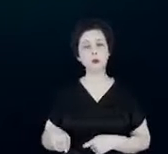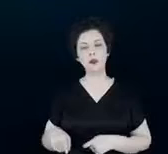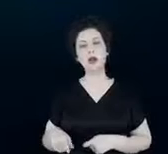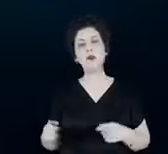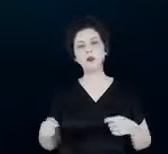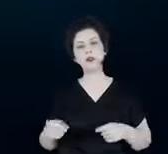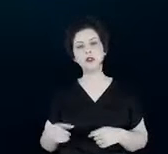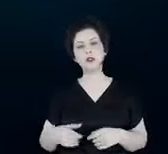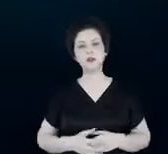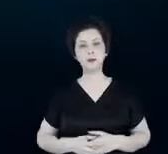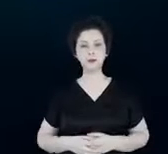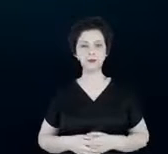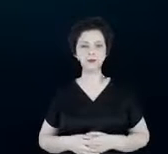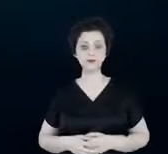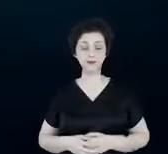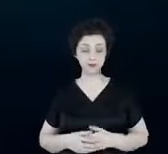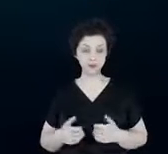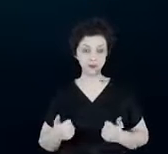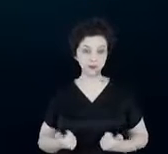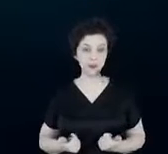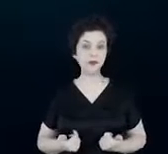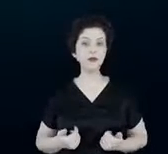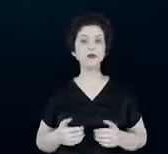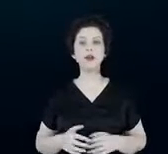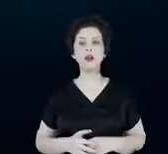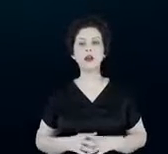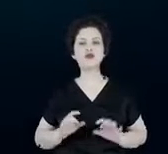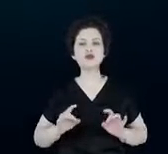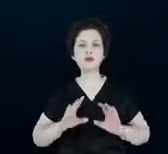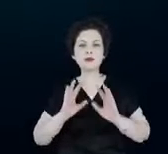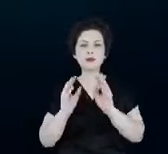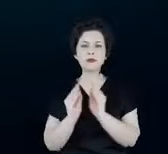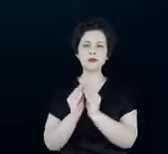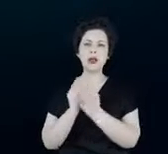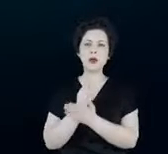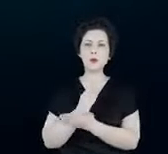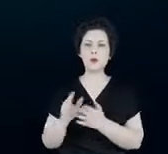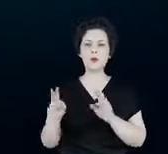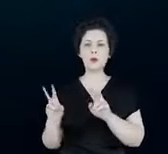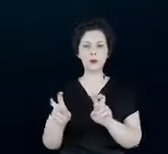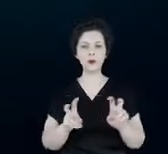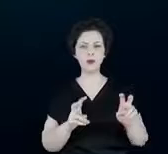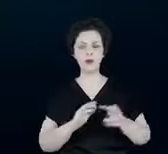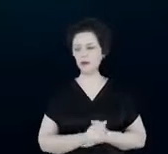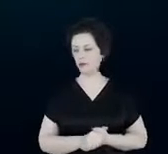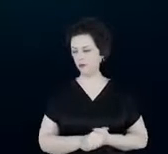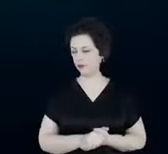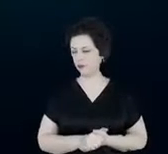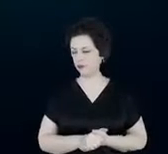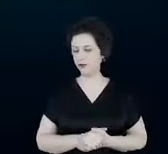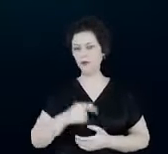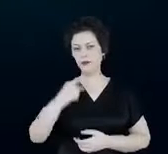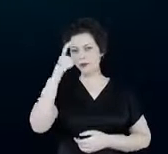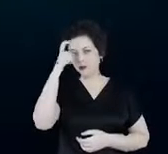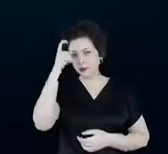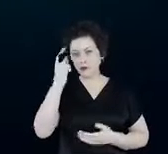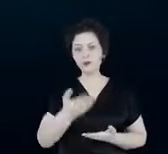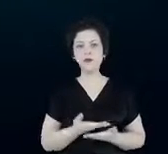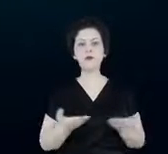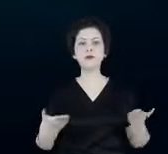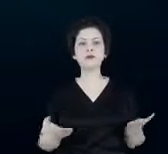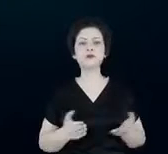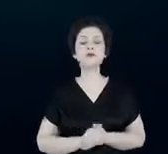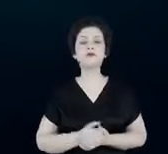possível da e assim só para pincelar algumas coisas para ver se você saiu um site para vocês aplicarem aí